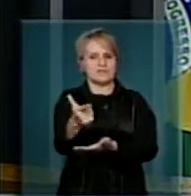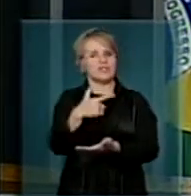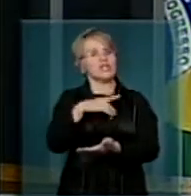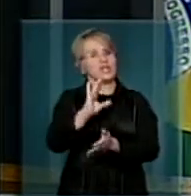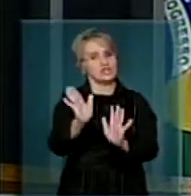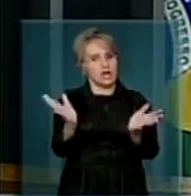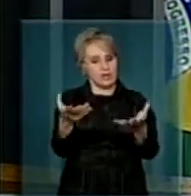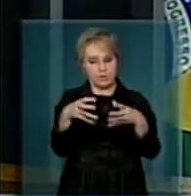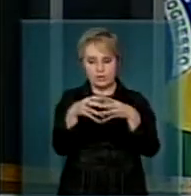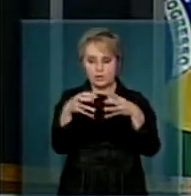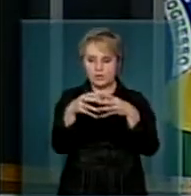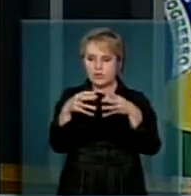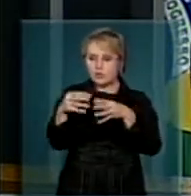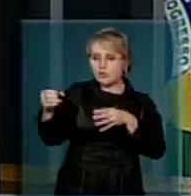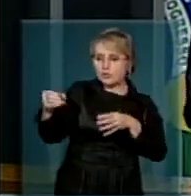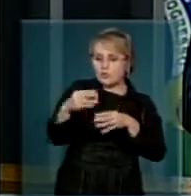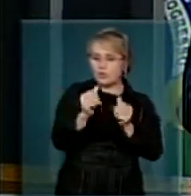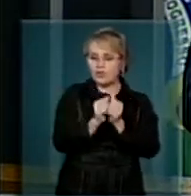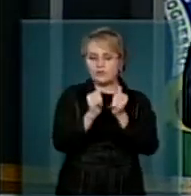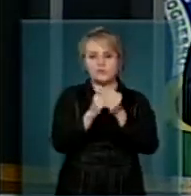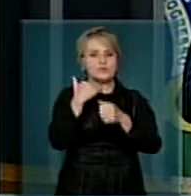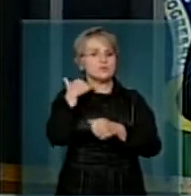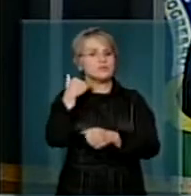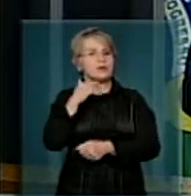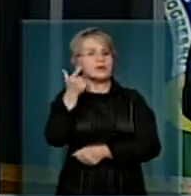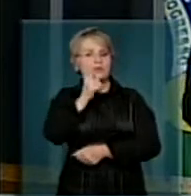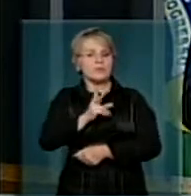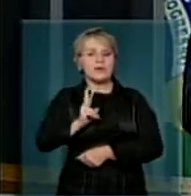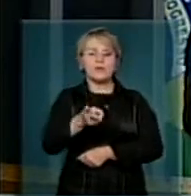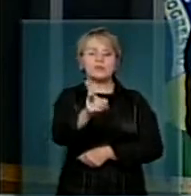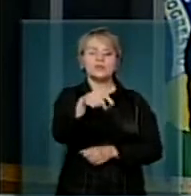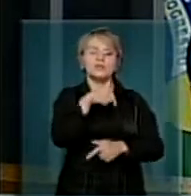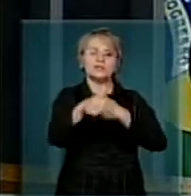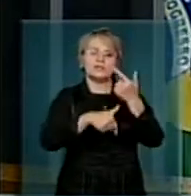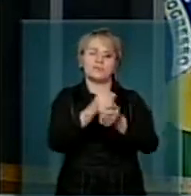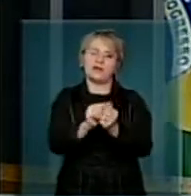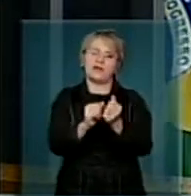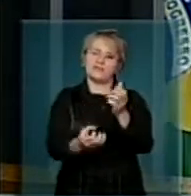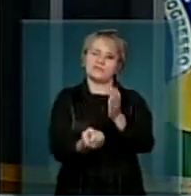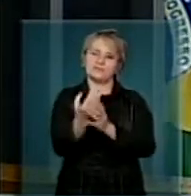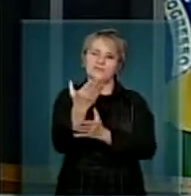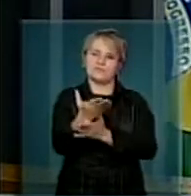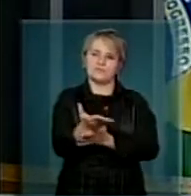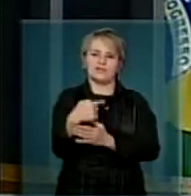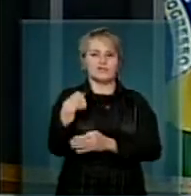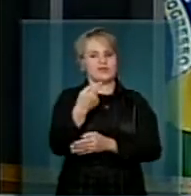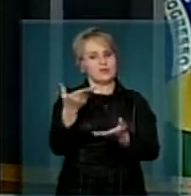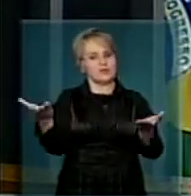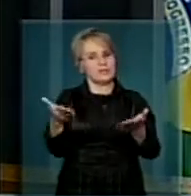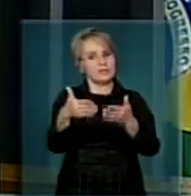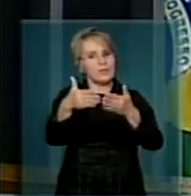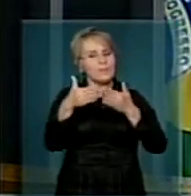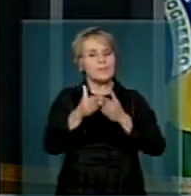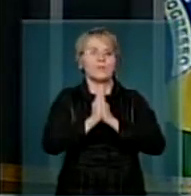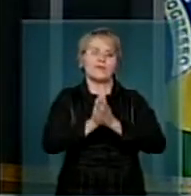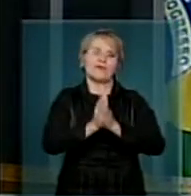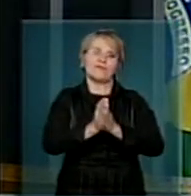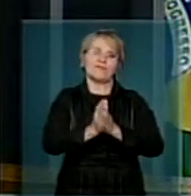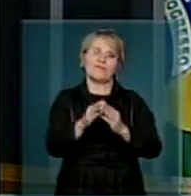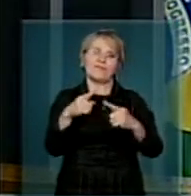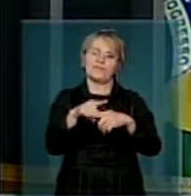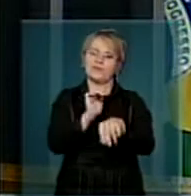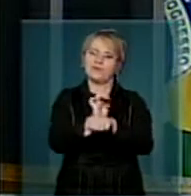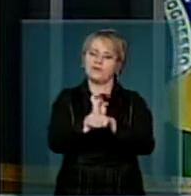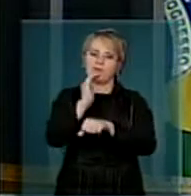para proceder com essa programação. E nós viemos aqui, Sr. Presidente, Sr. Deputado, fazer esse apelo porque o Estado do